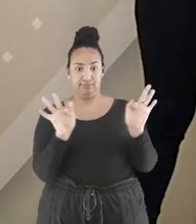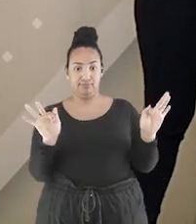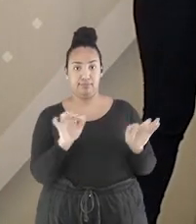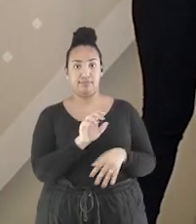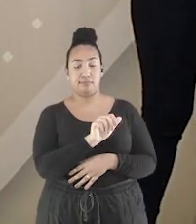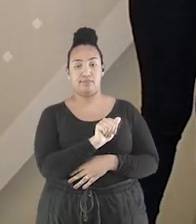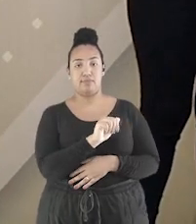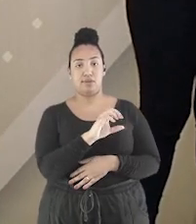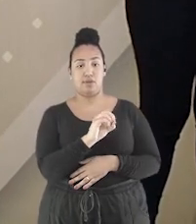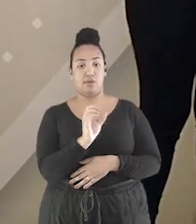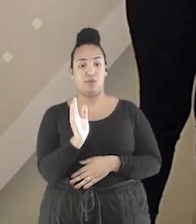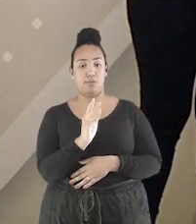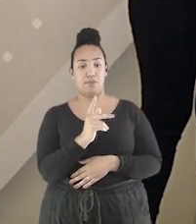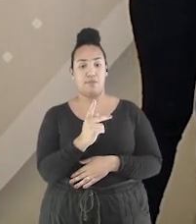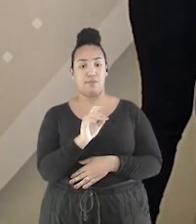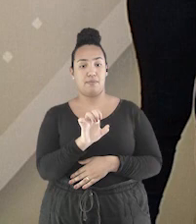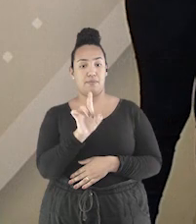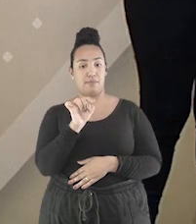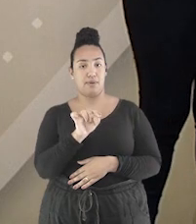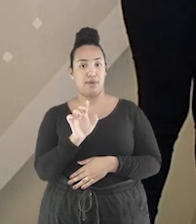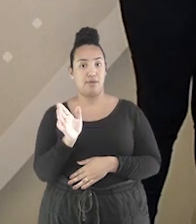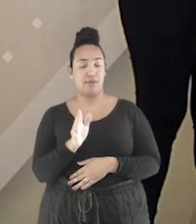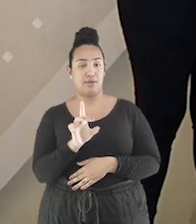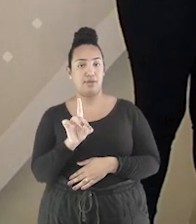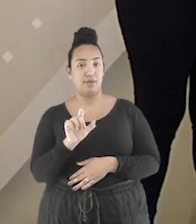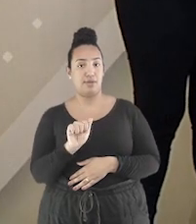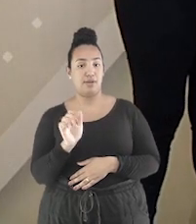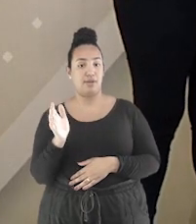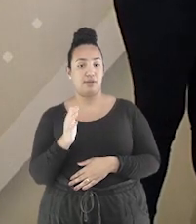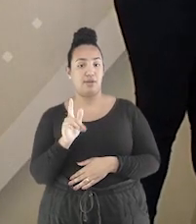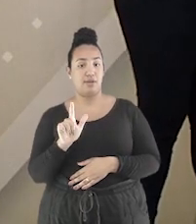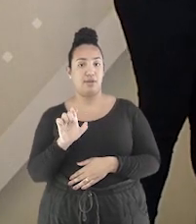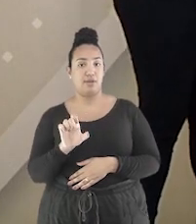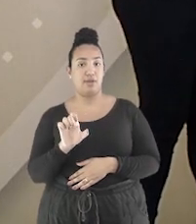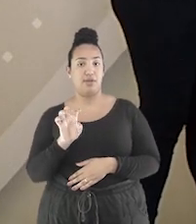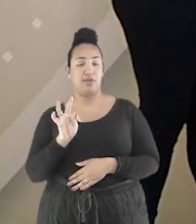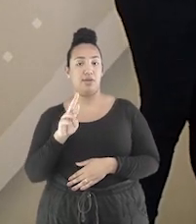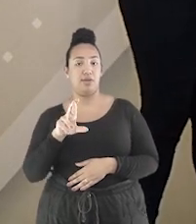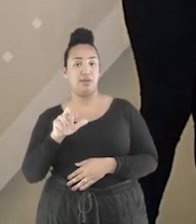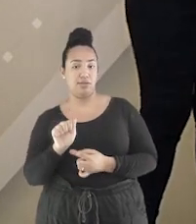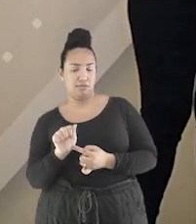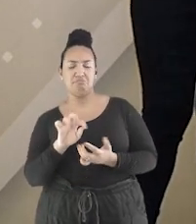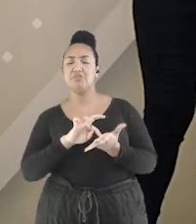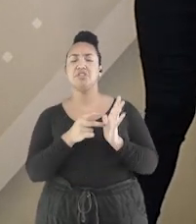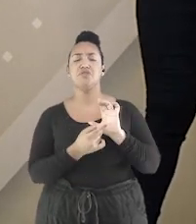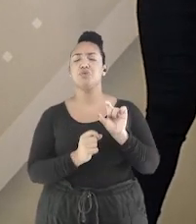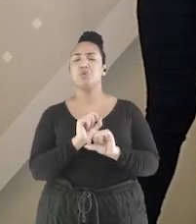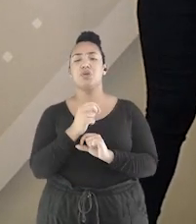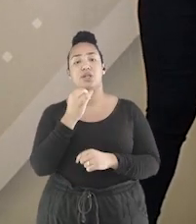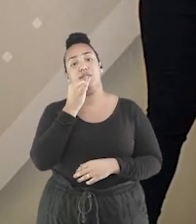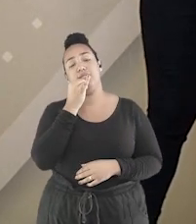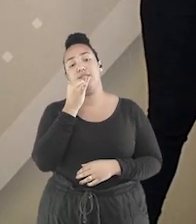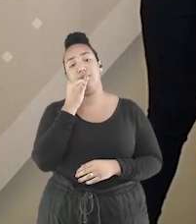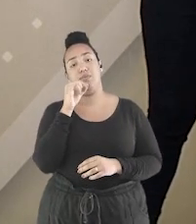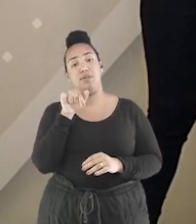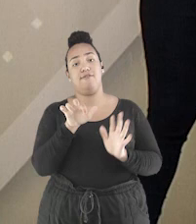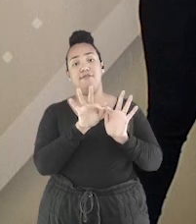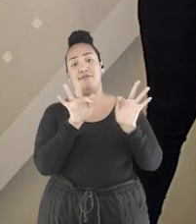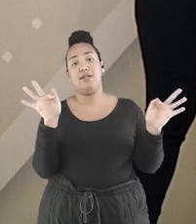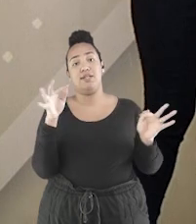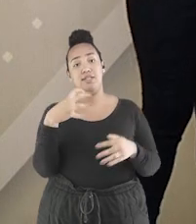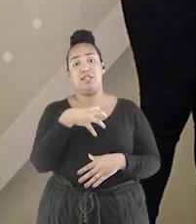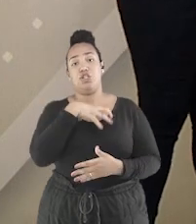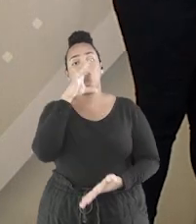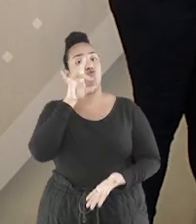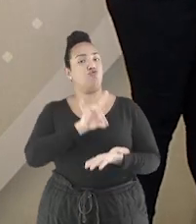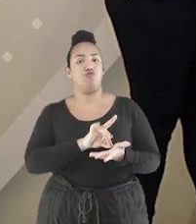que significa que uma coisa não deve ser entendida em seu sentido real, né? Explícito. Exatamente. Assim como